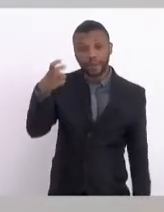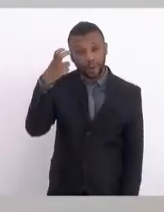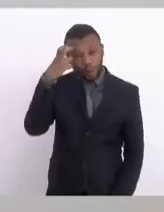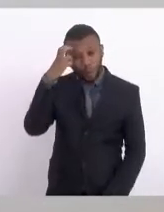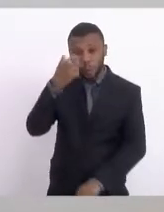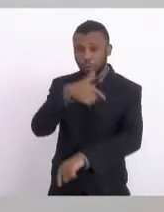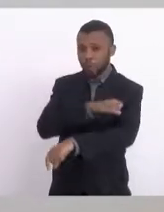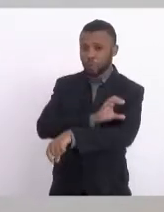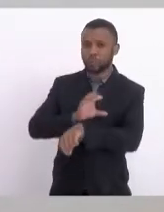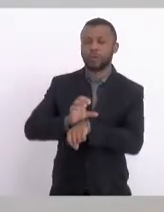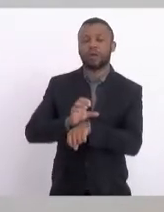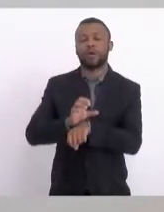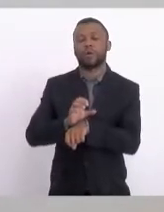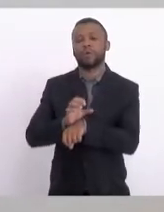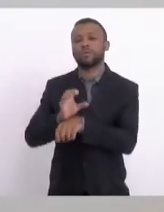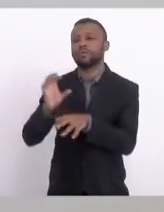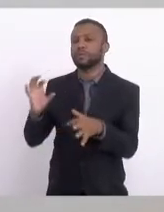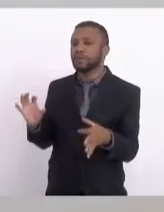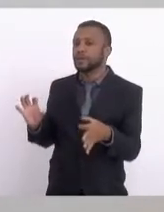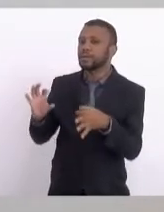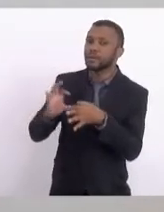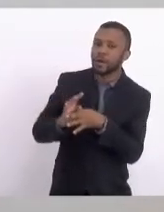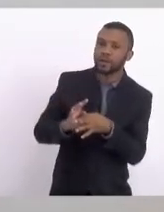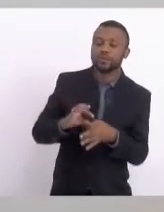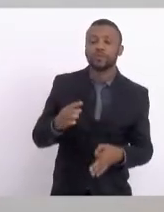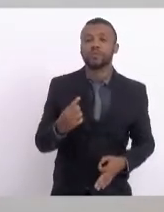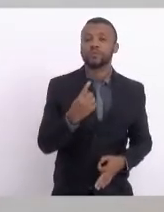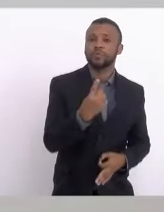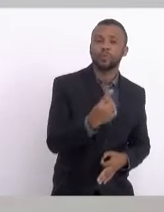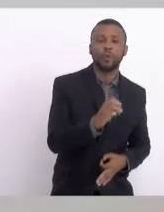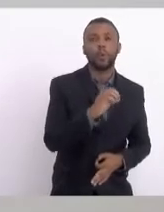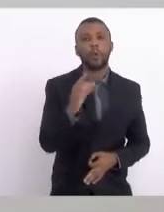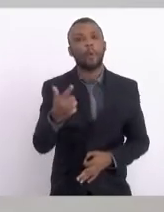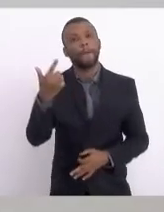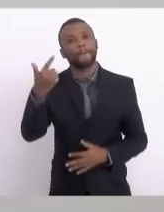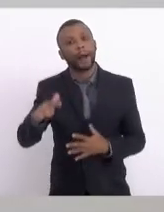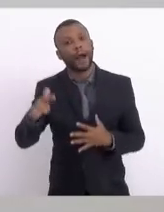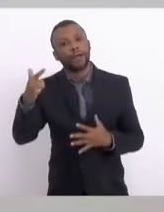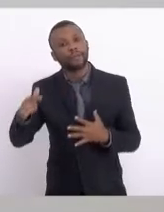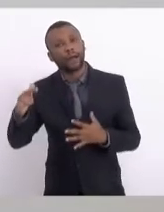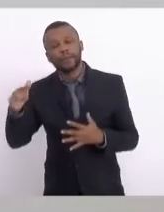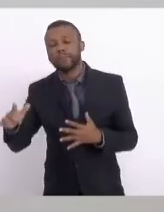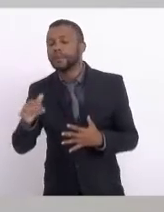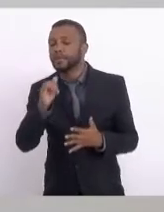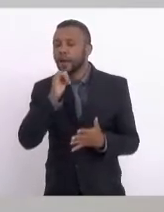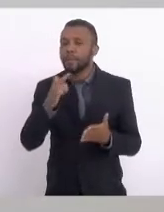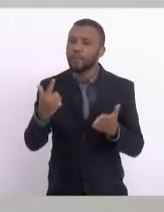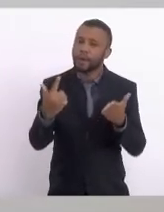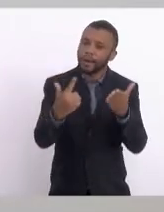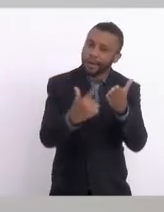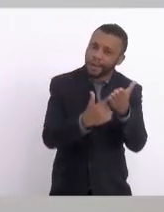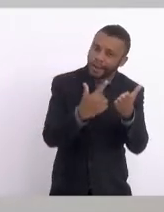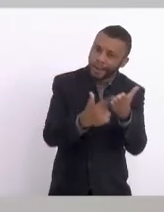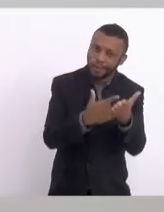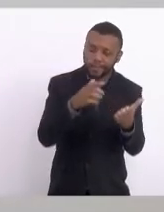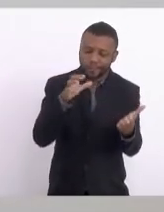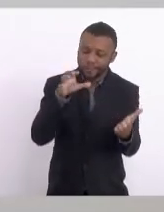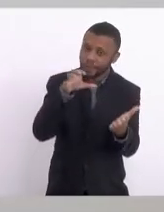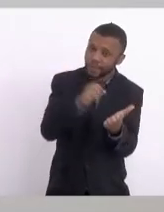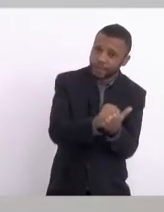de um ou mais dos seguintes livros: livro de registro dos